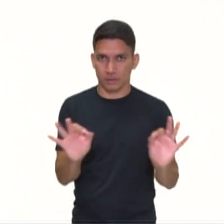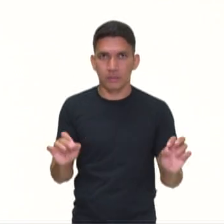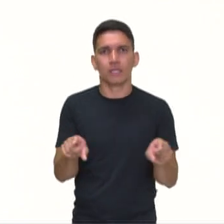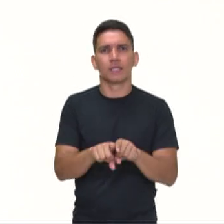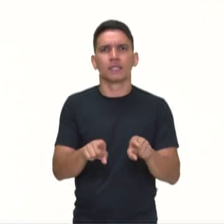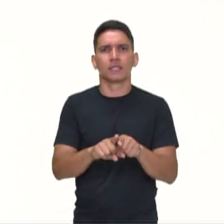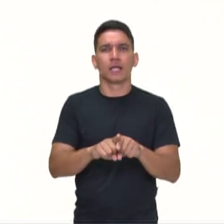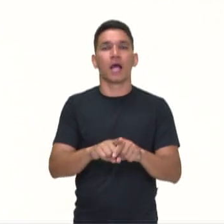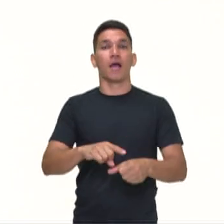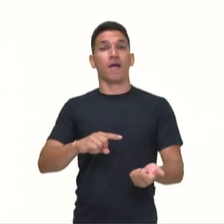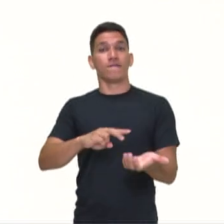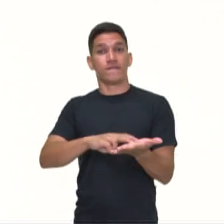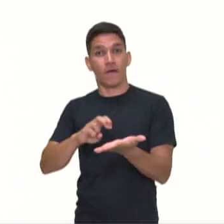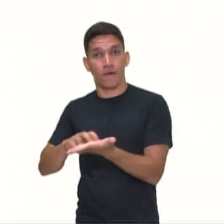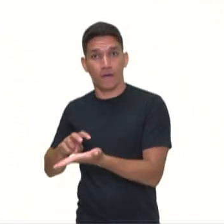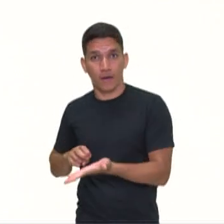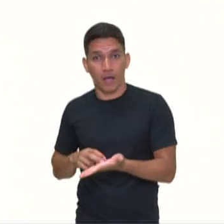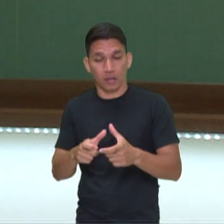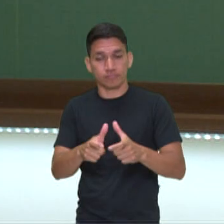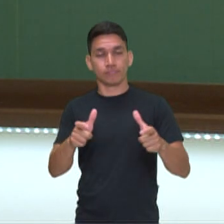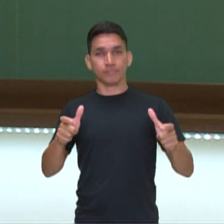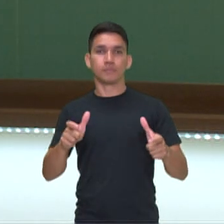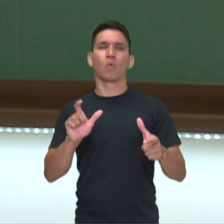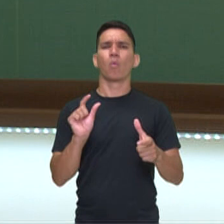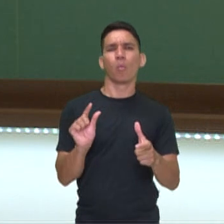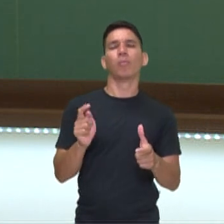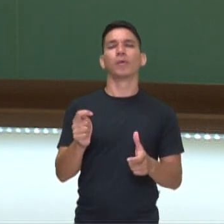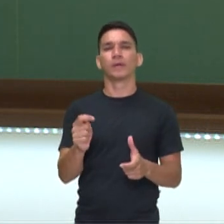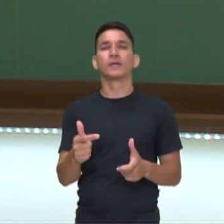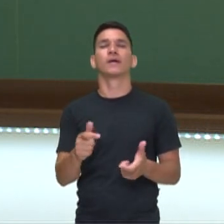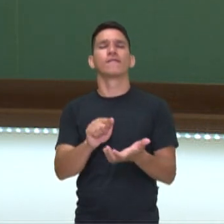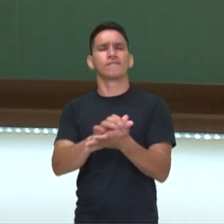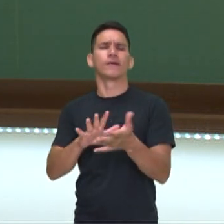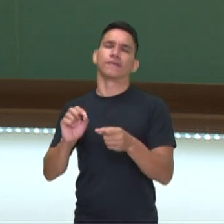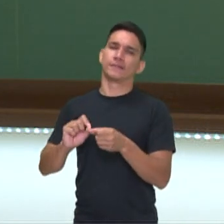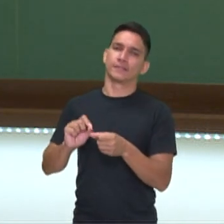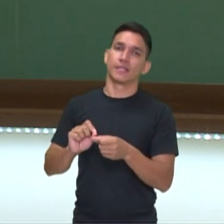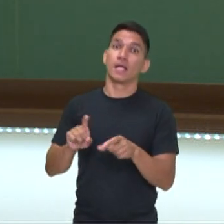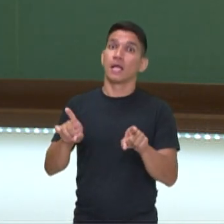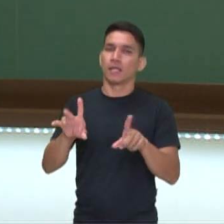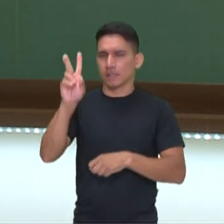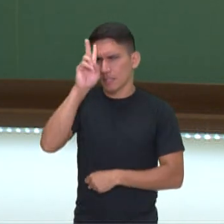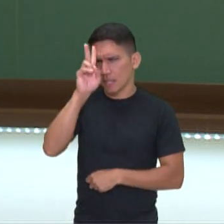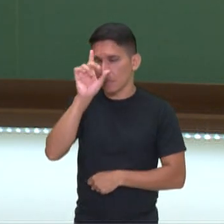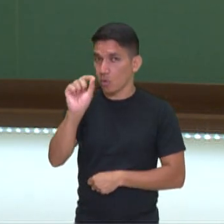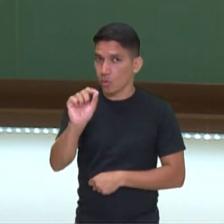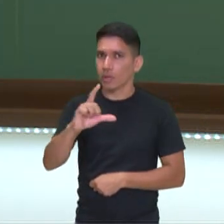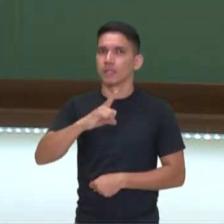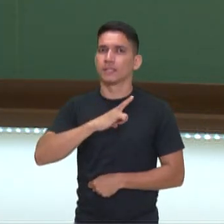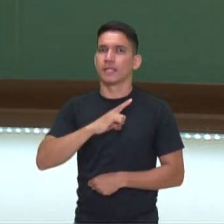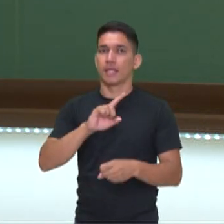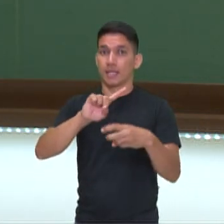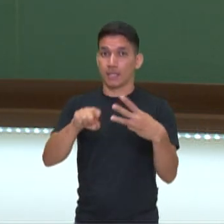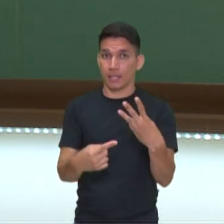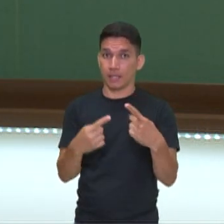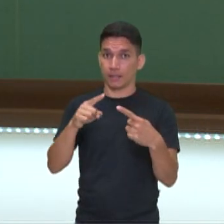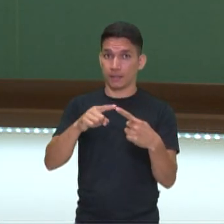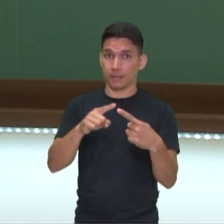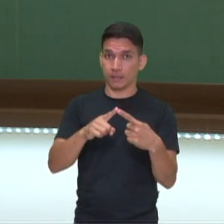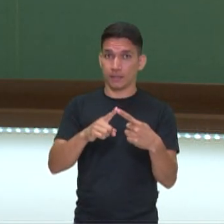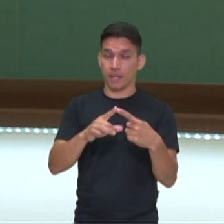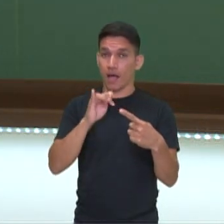nosso vocabulário por meio dessas atividades e lembrem, presente simples, três formas, afirmativa, negativa